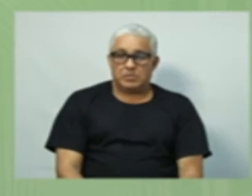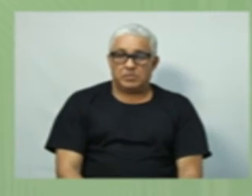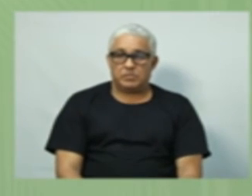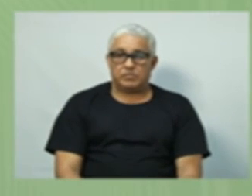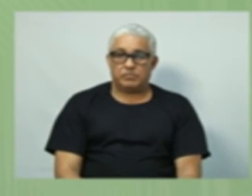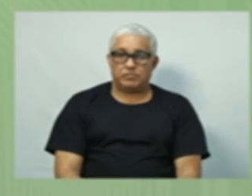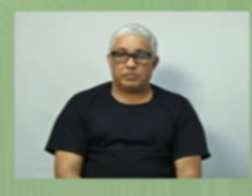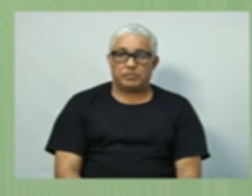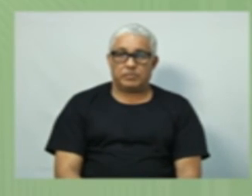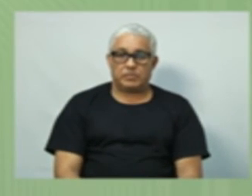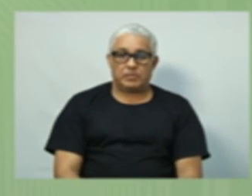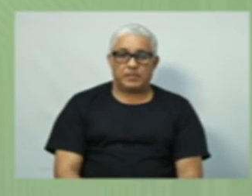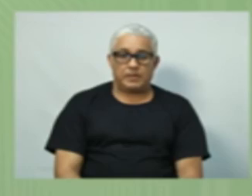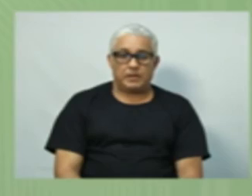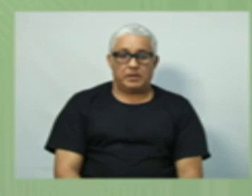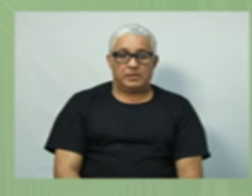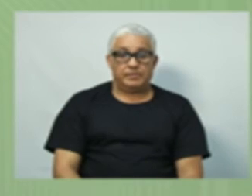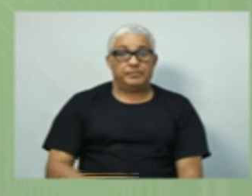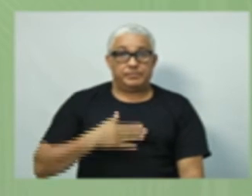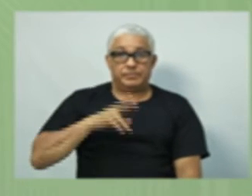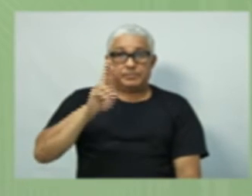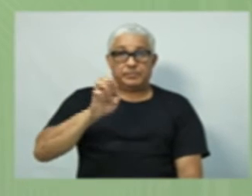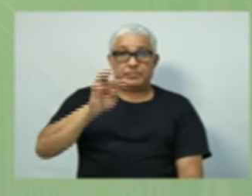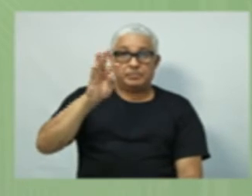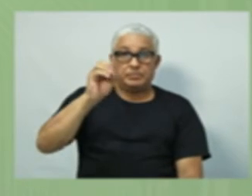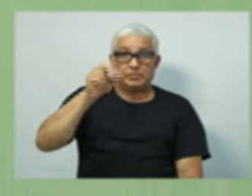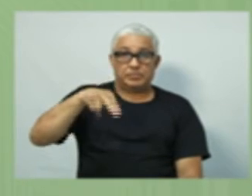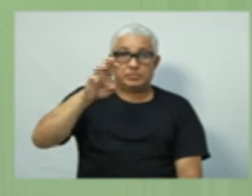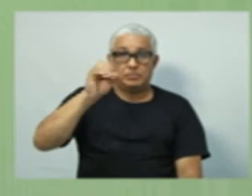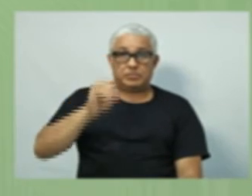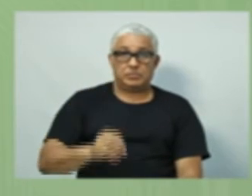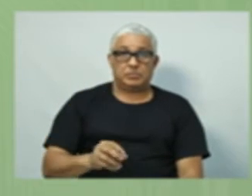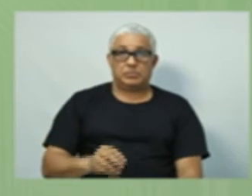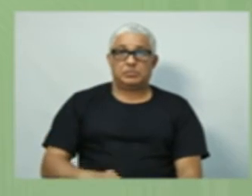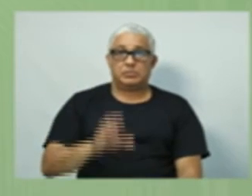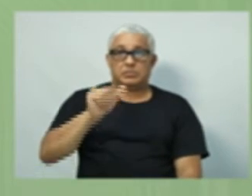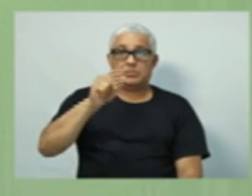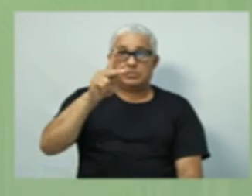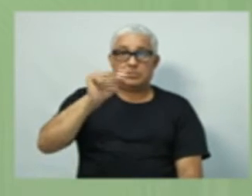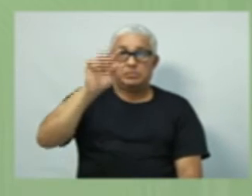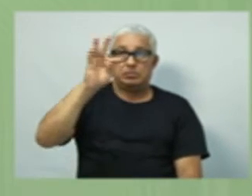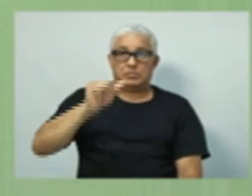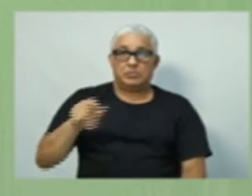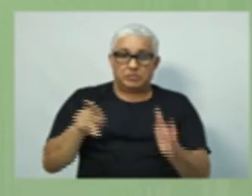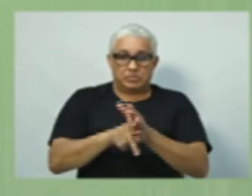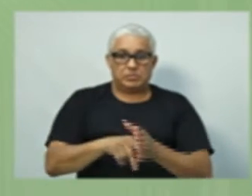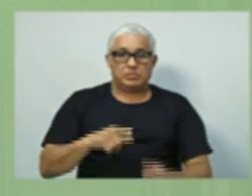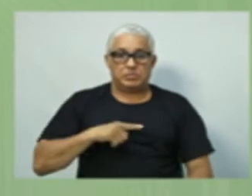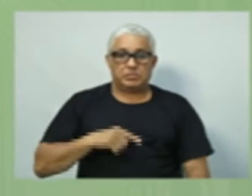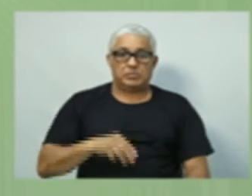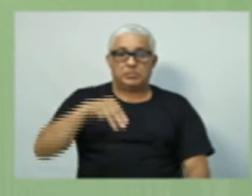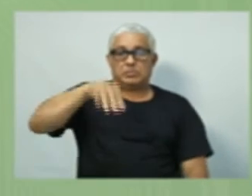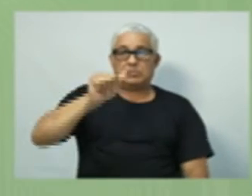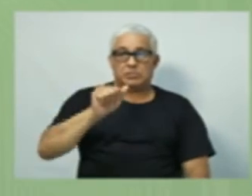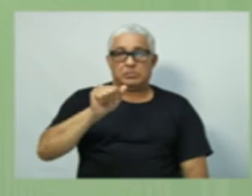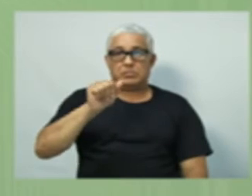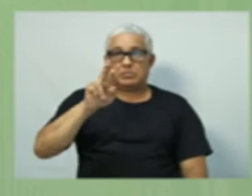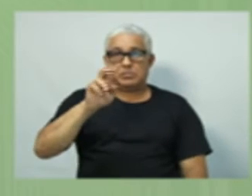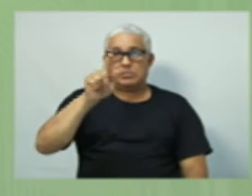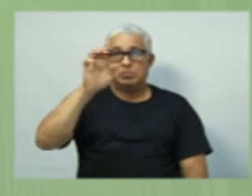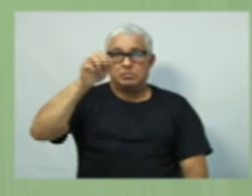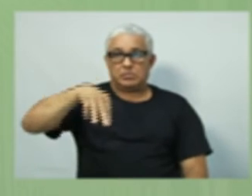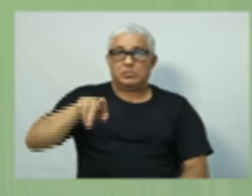então essa é o meu retorno sobre capital próprio agora eu quero falar um pouco pra vocês sobre a relação da margem giro